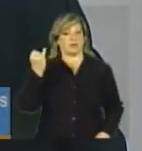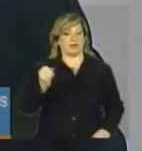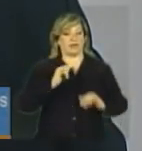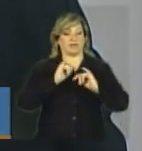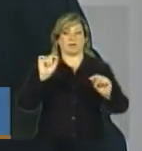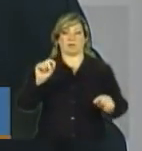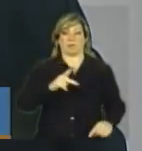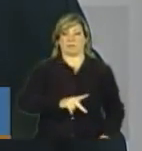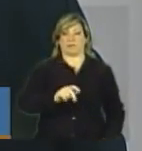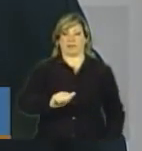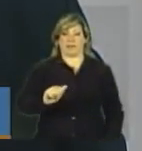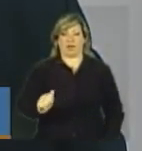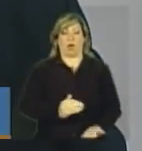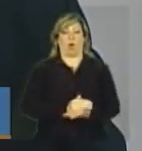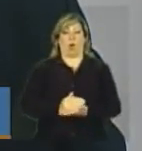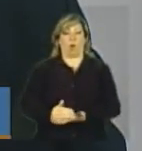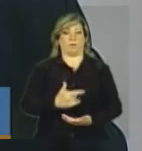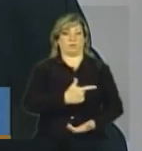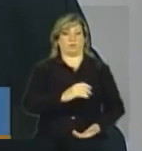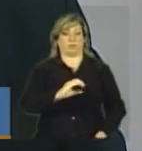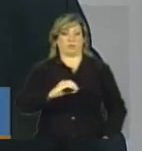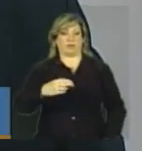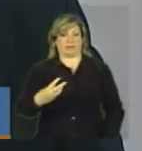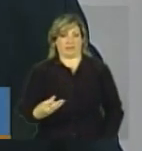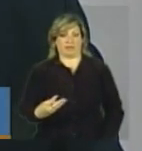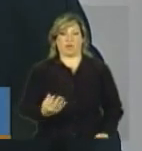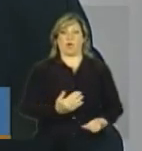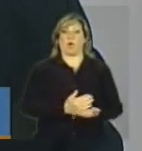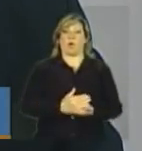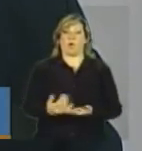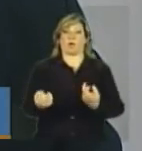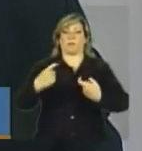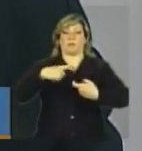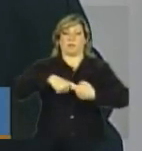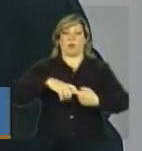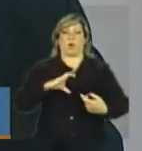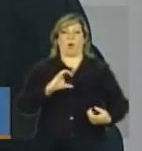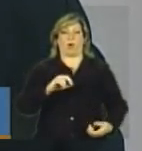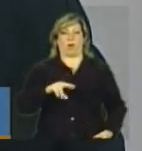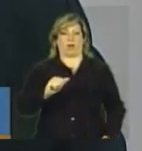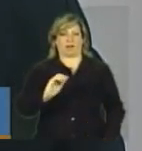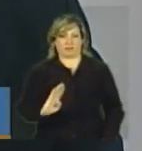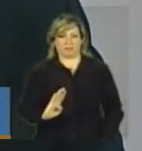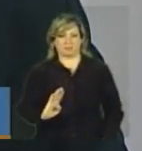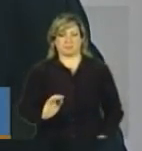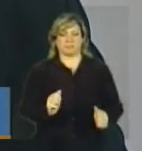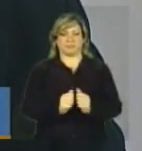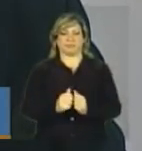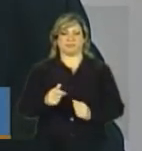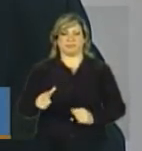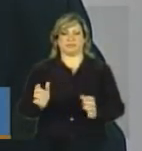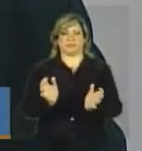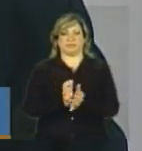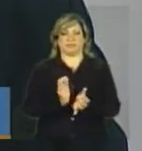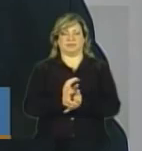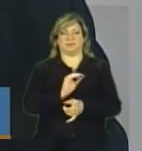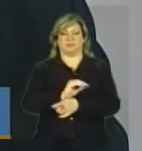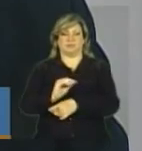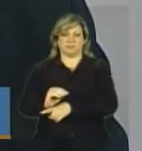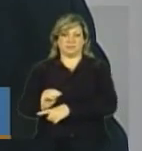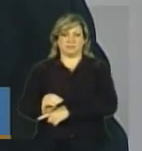PAA iniciou eh em 2003 eh a partir da parceria com a CONAB, né, com a Companhia Nacional de